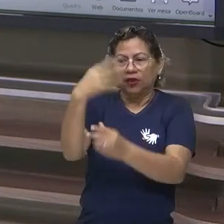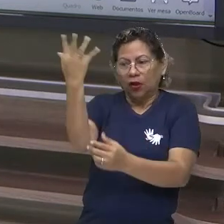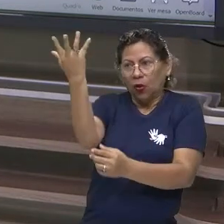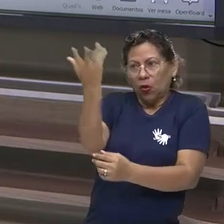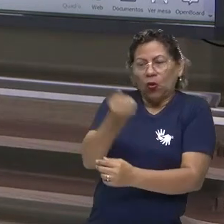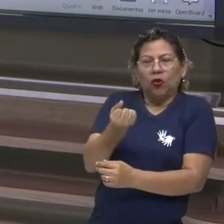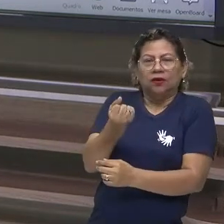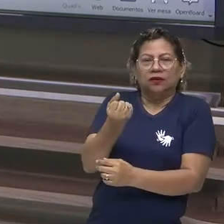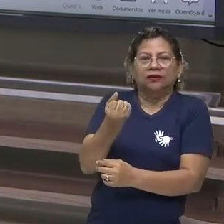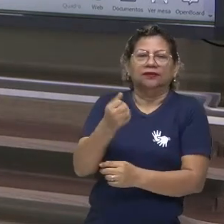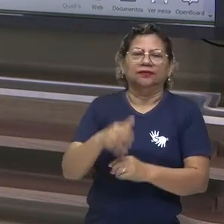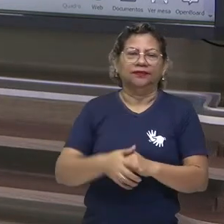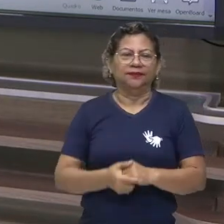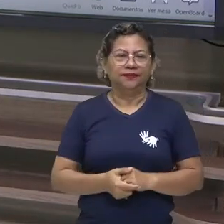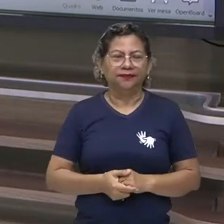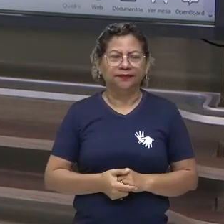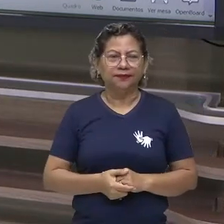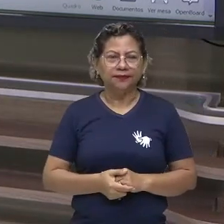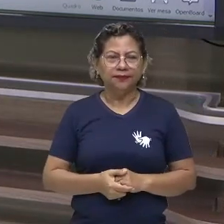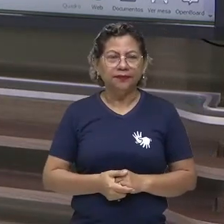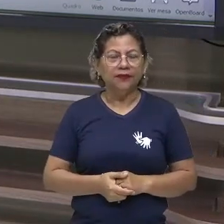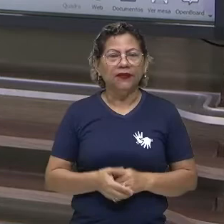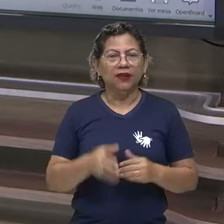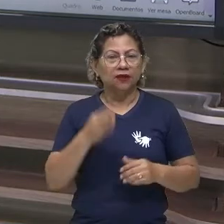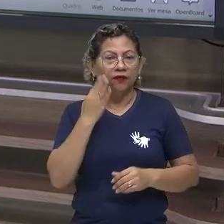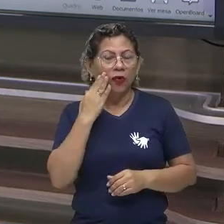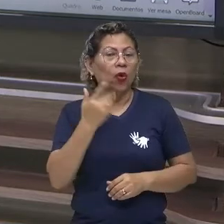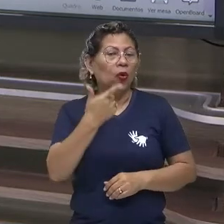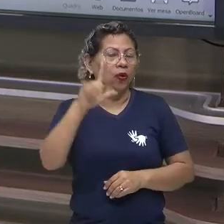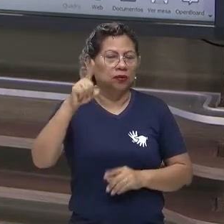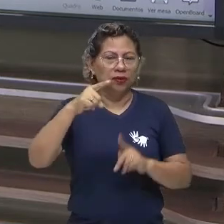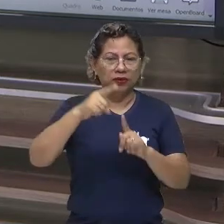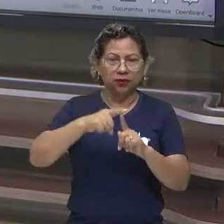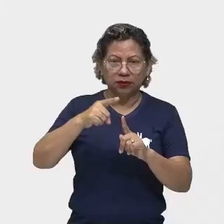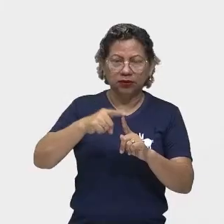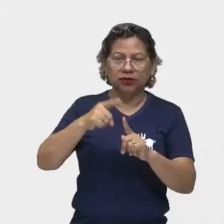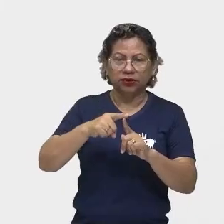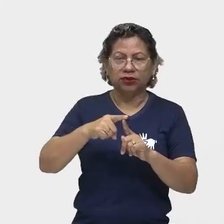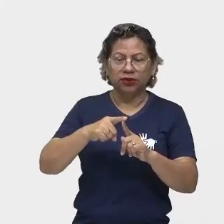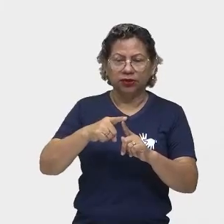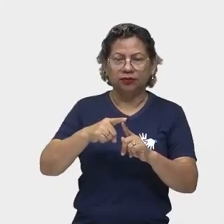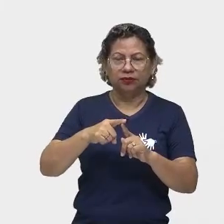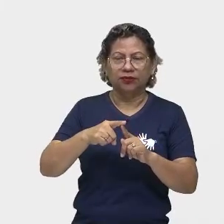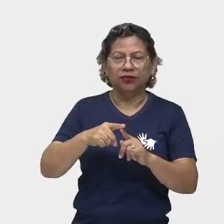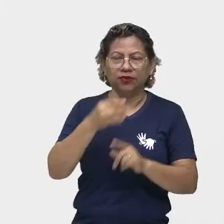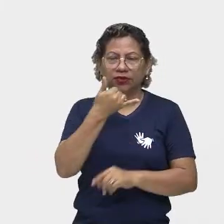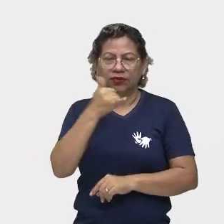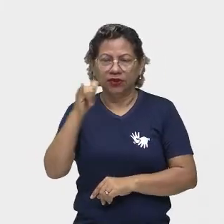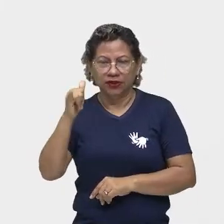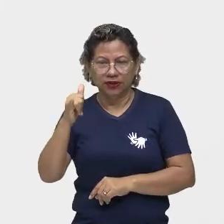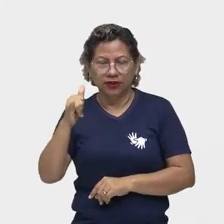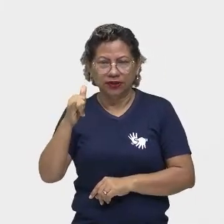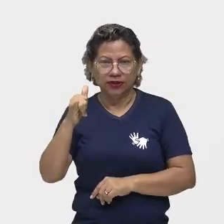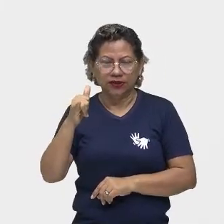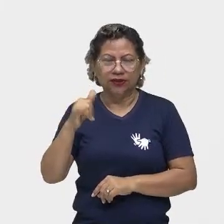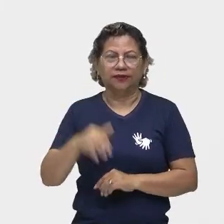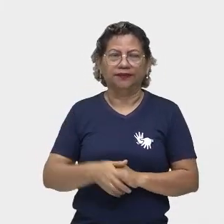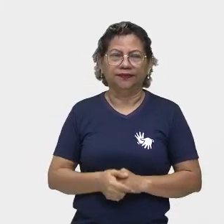essa transformação de energia. Tá? Então vamos observar outros tipos de energia renovável. A gente tem a